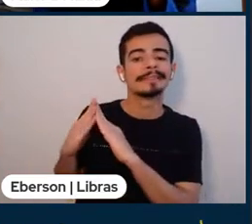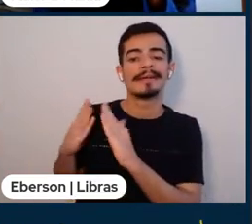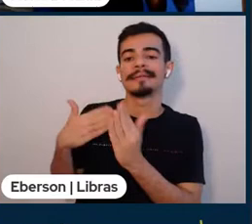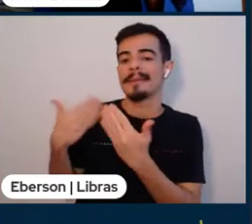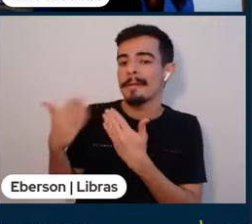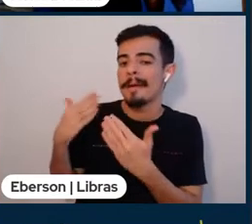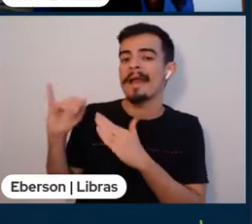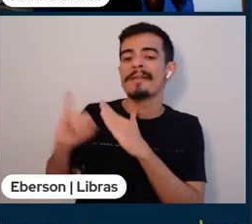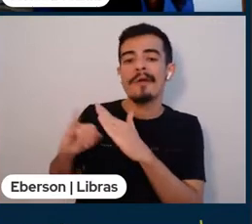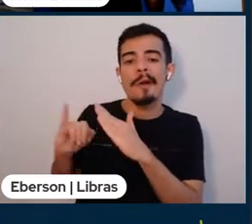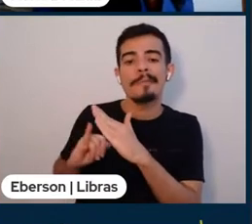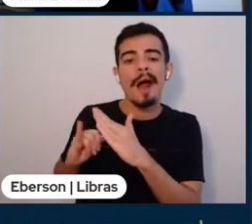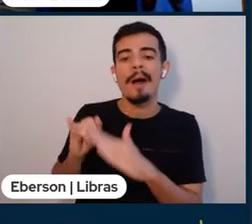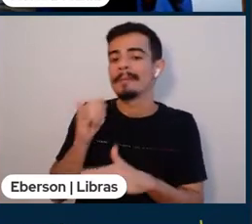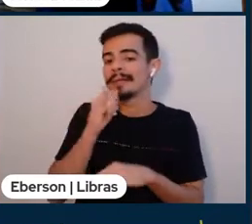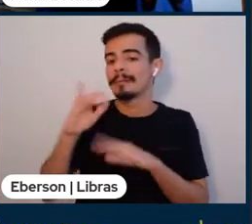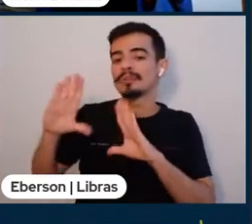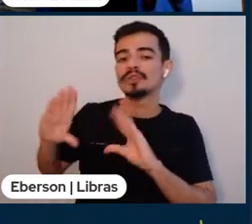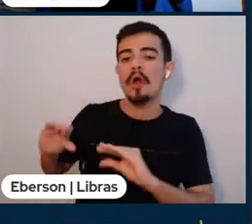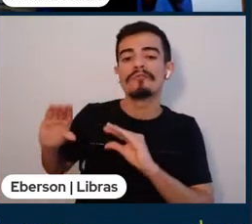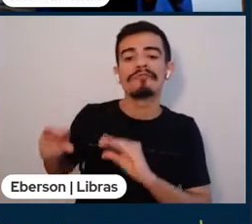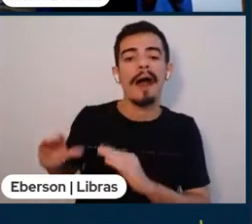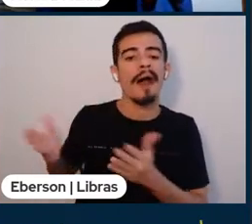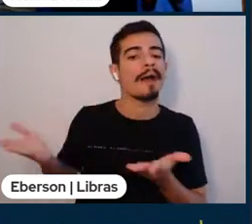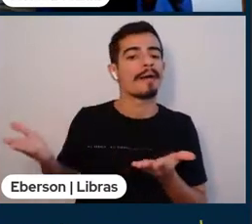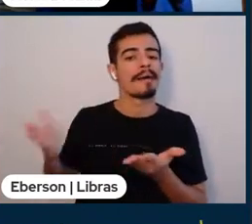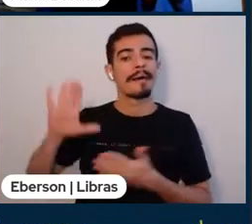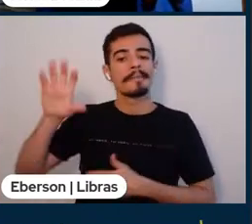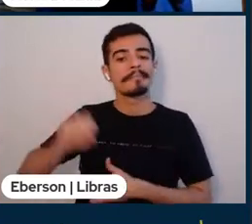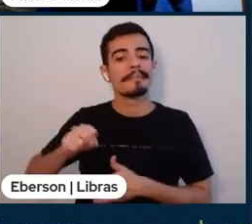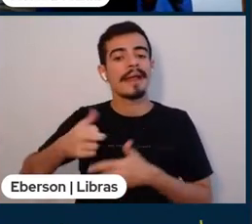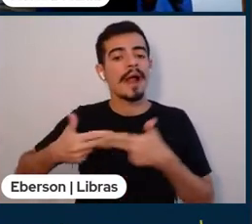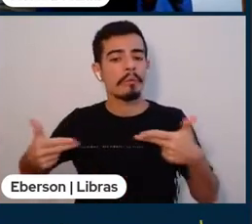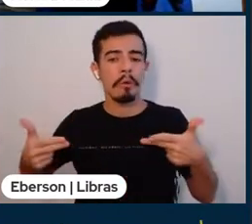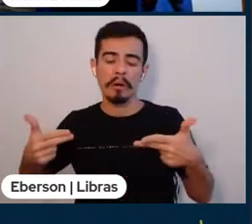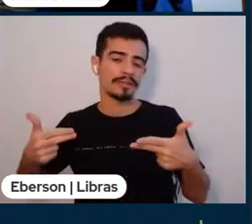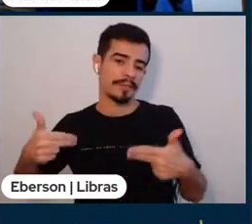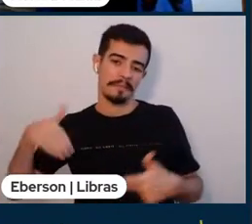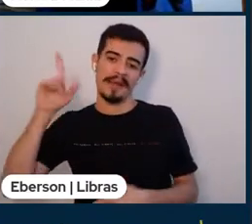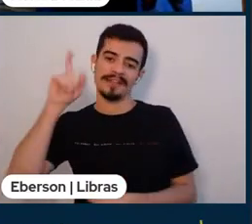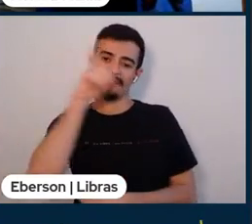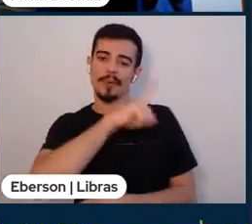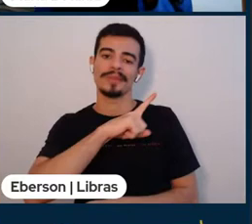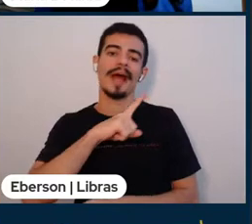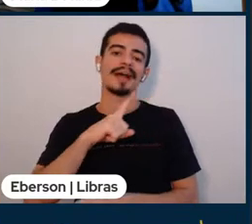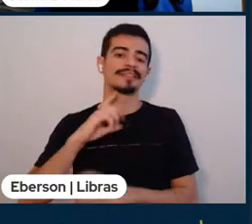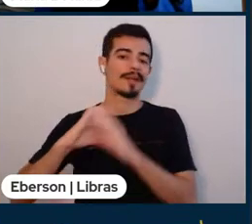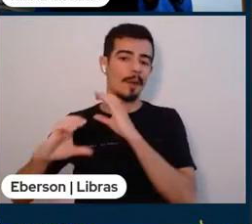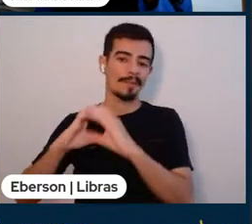falar, sei lá, sofá, pegar coisas em cima do sofá, sabe? Essas coisinhas assim do dia a dia,